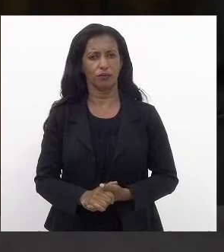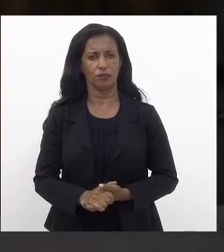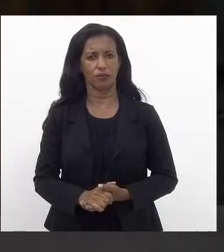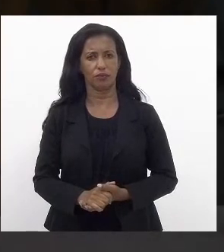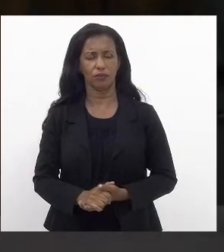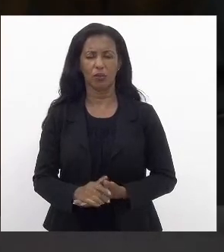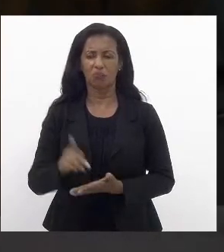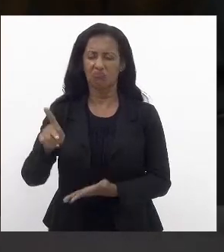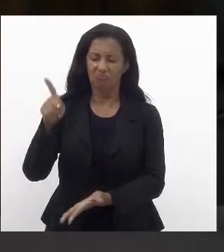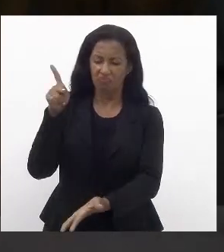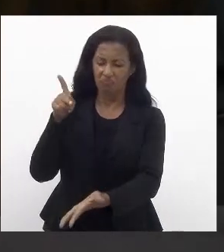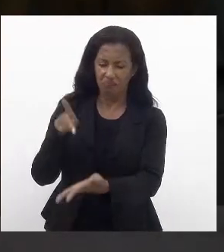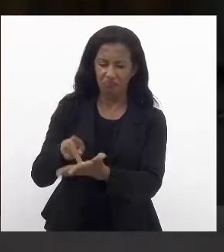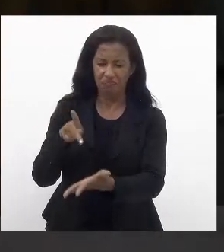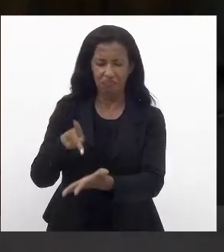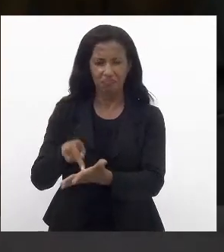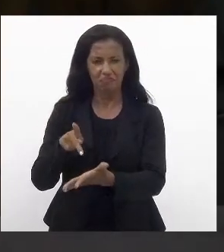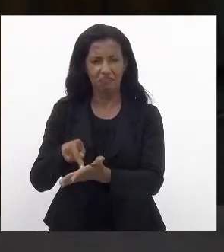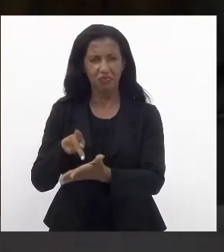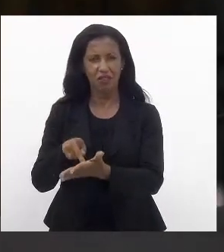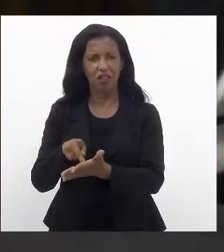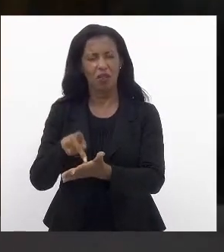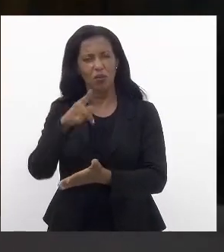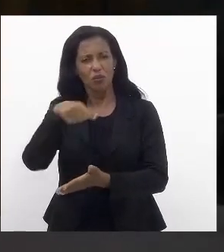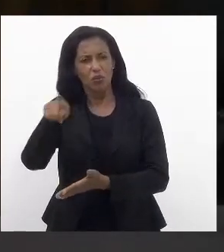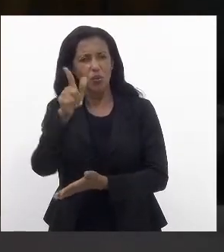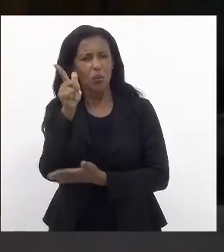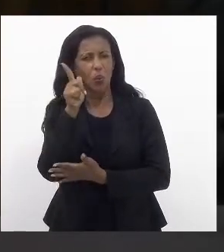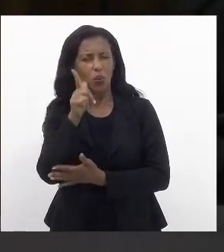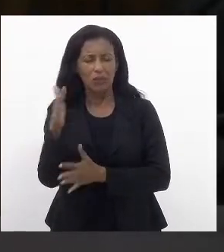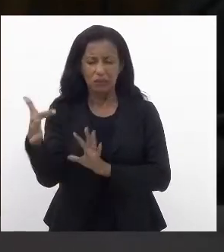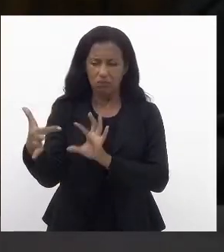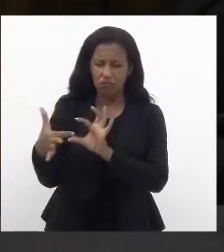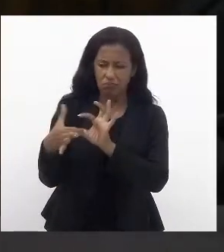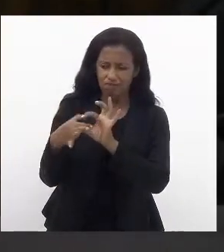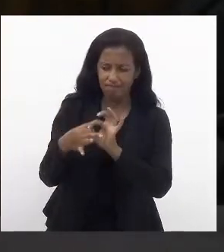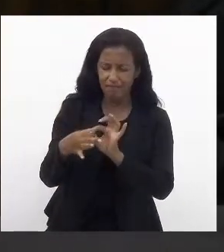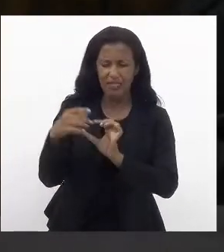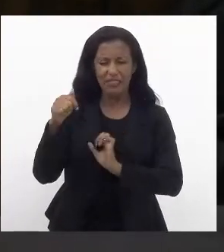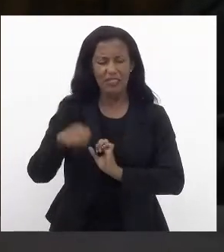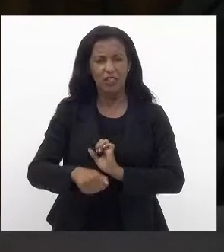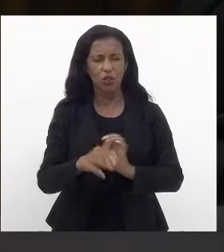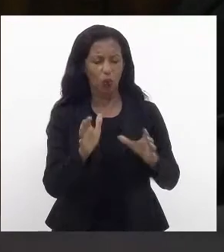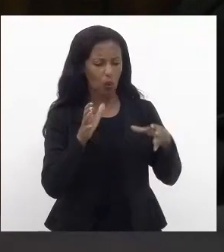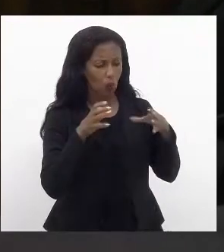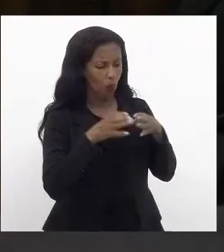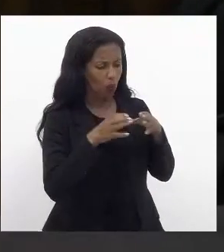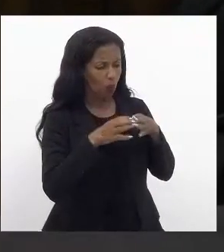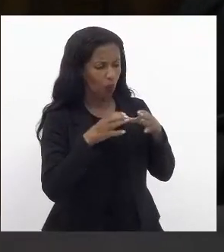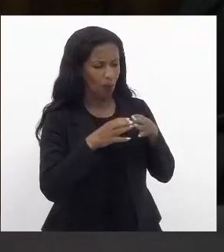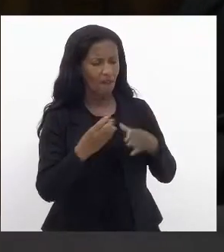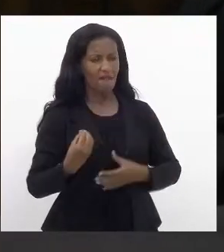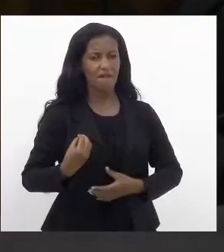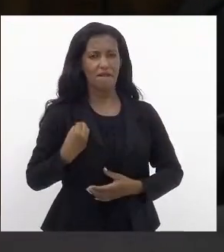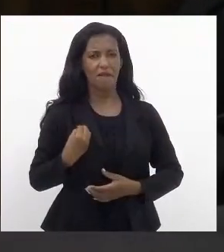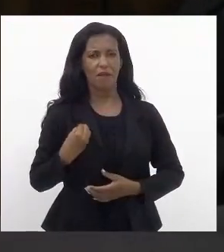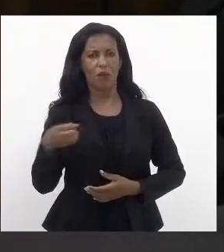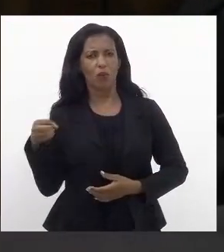O senhor realmente foi o semeador que deixou esta comunidade aqui no Rio de Janeiro reviver de novo.